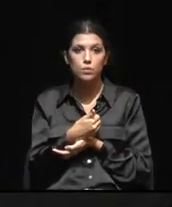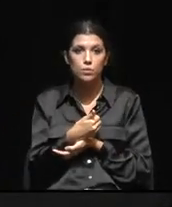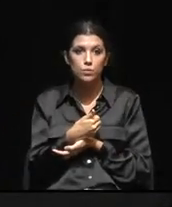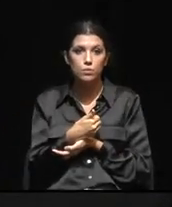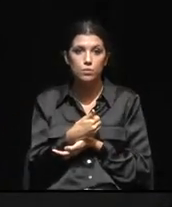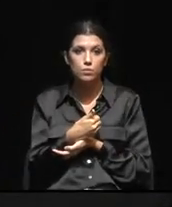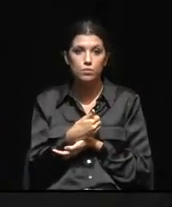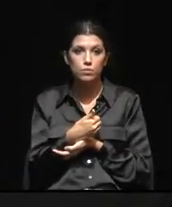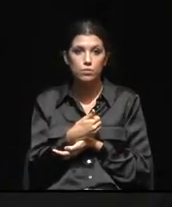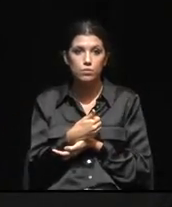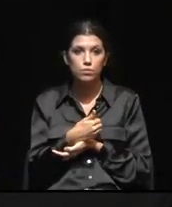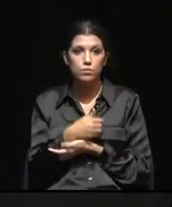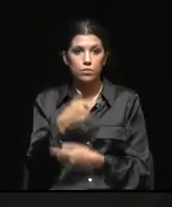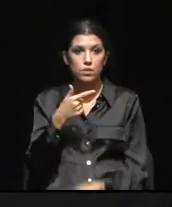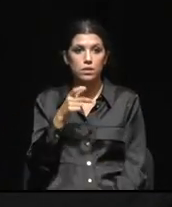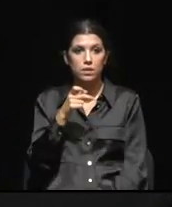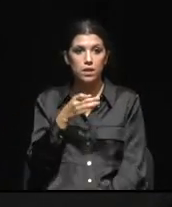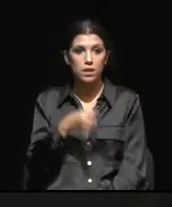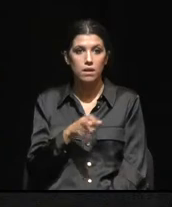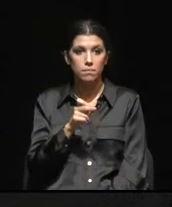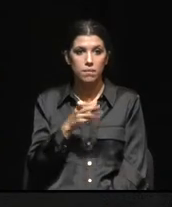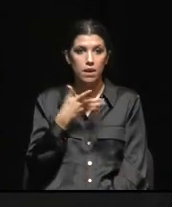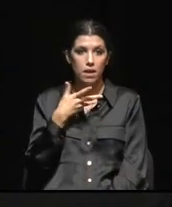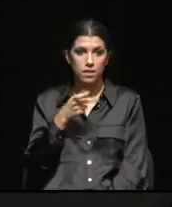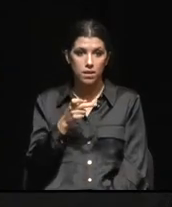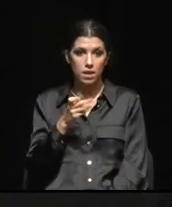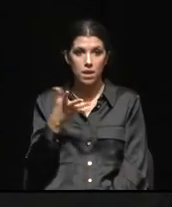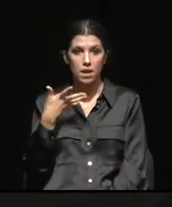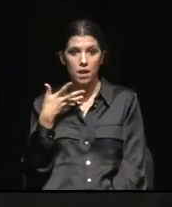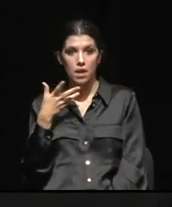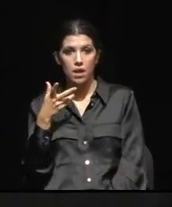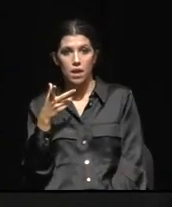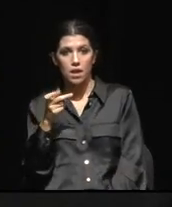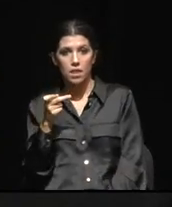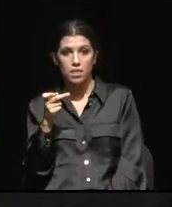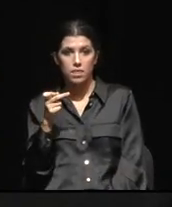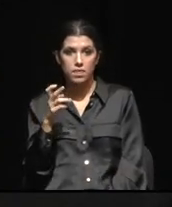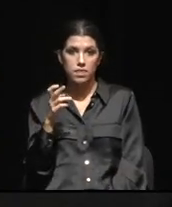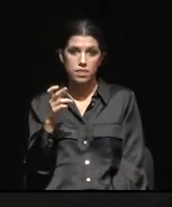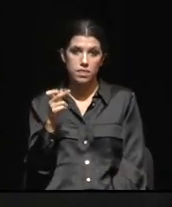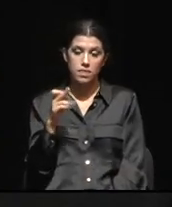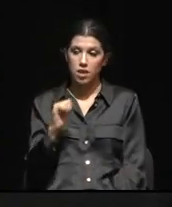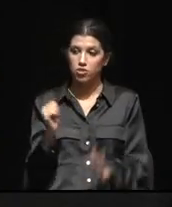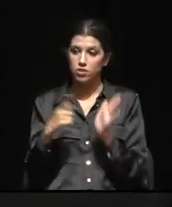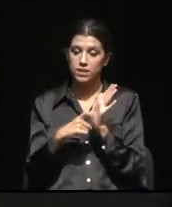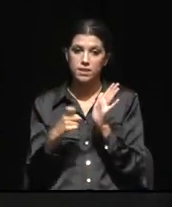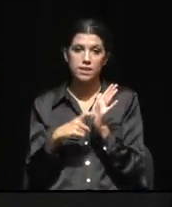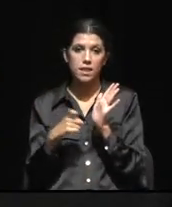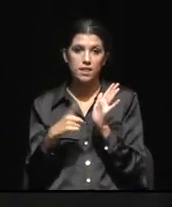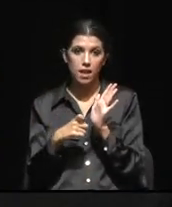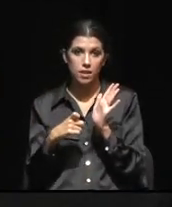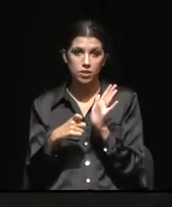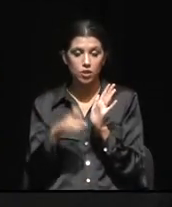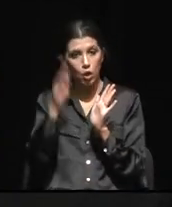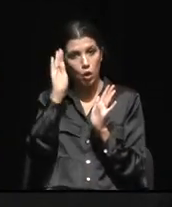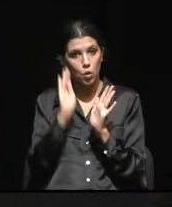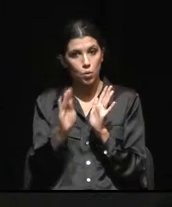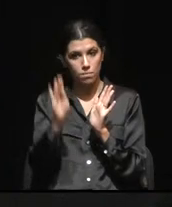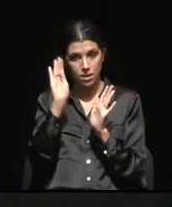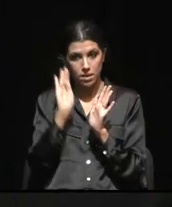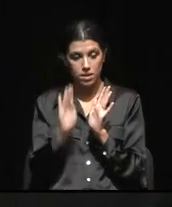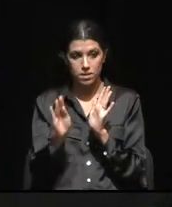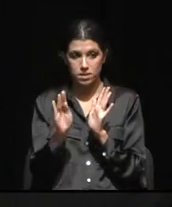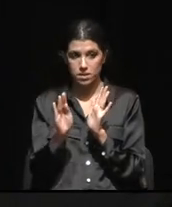petição da da Tapada das necessidades a petição 16223 a